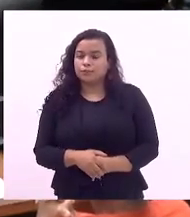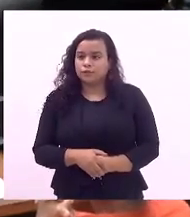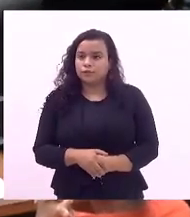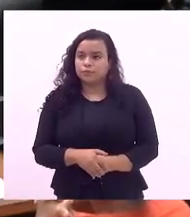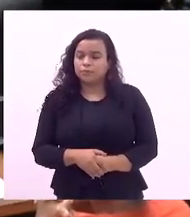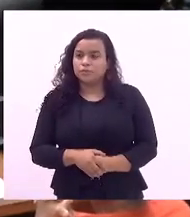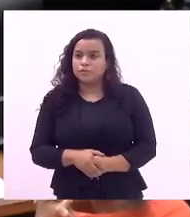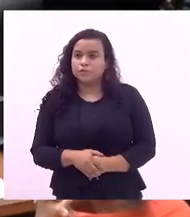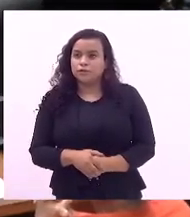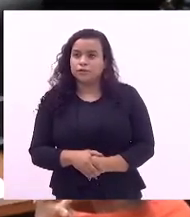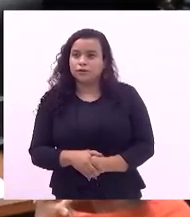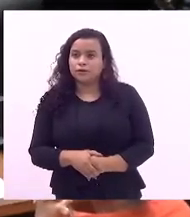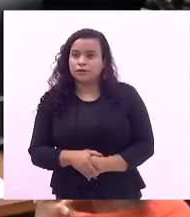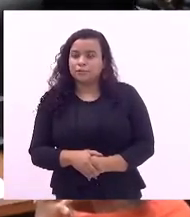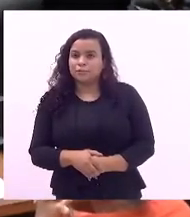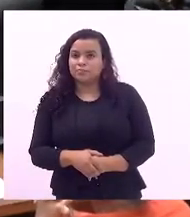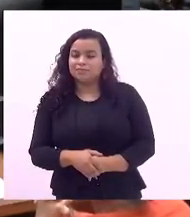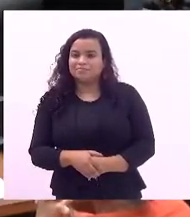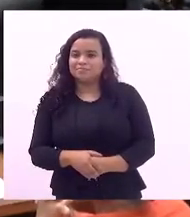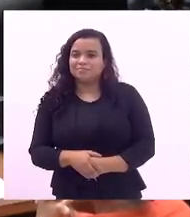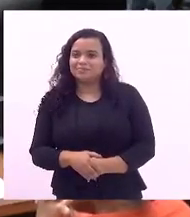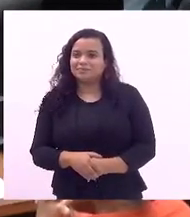E aí